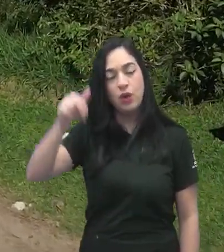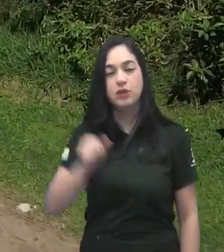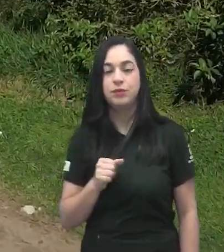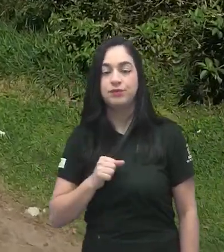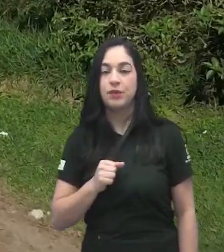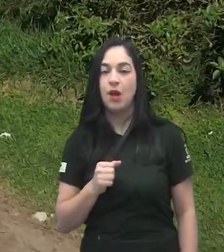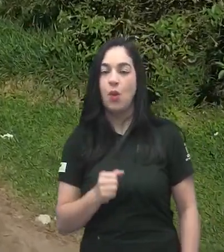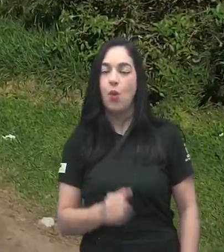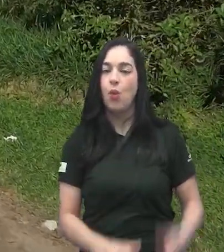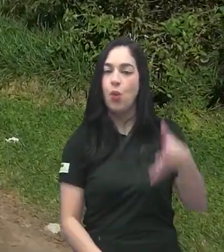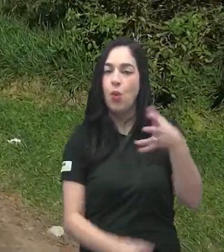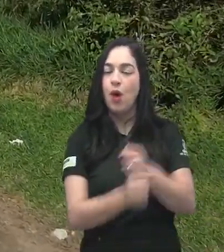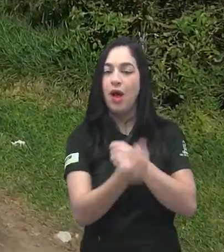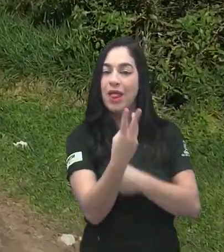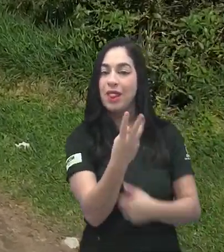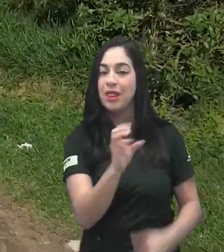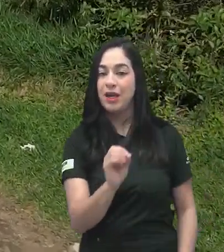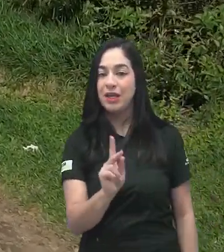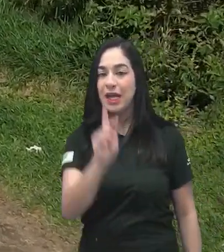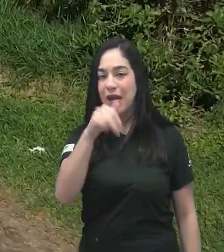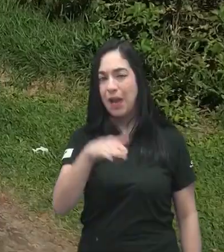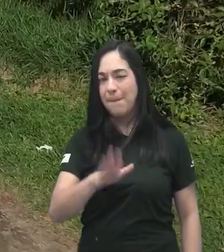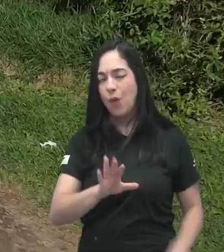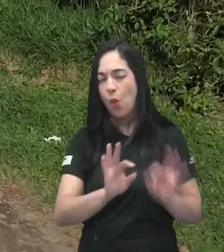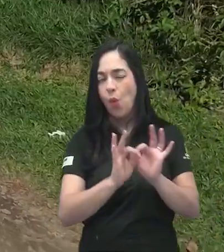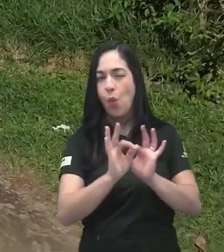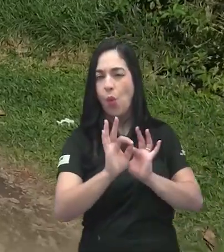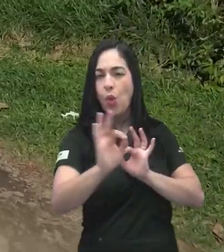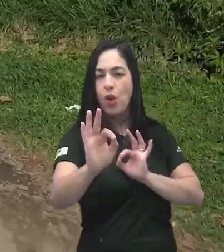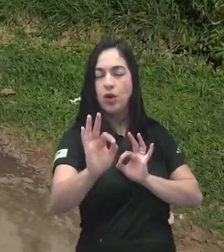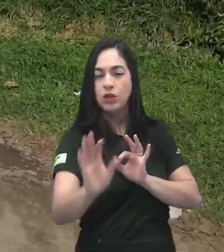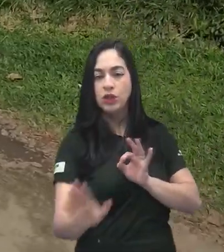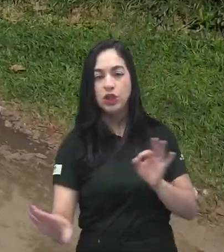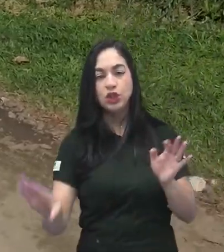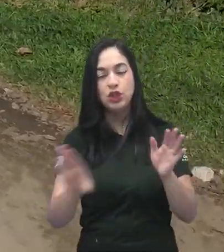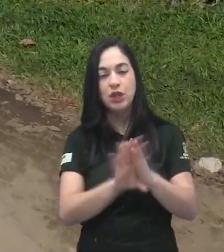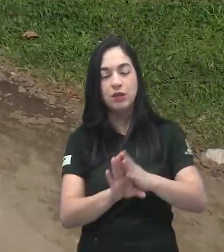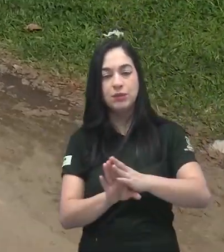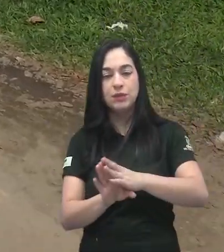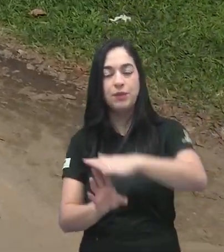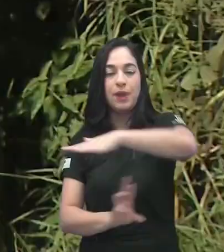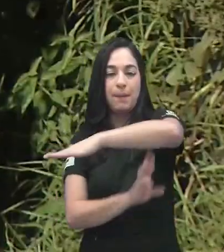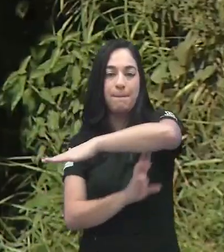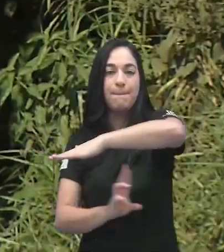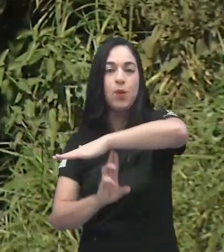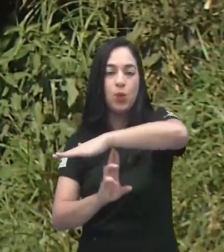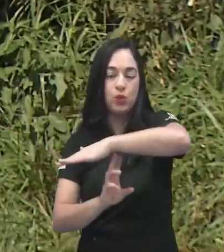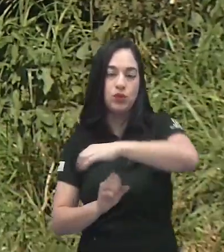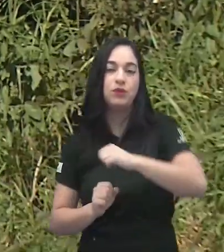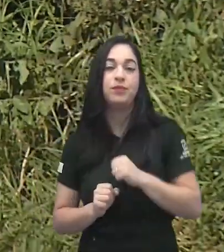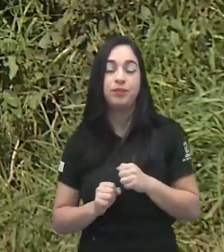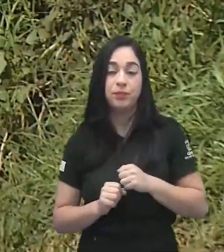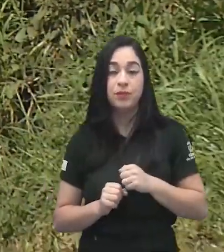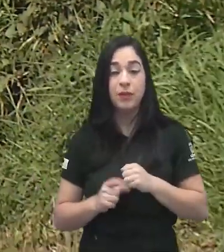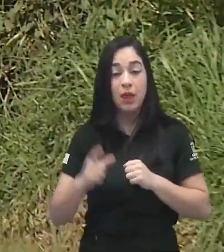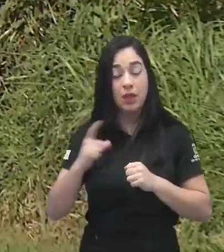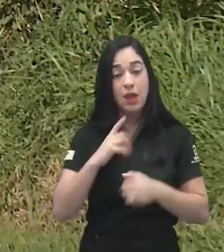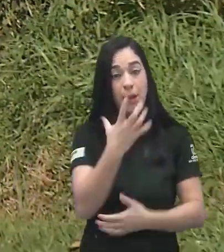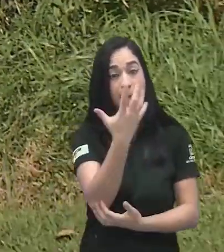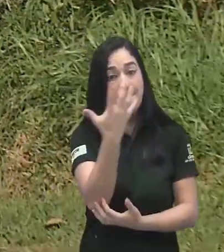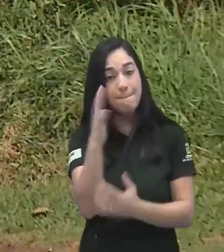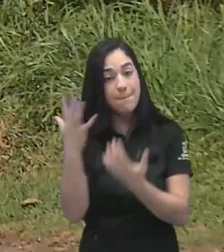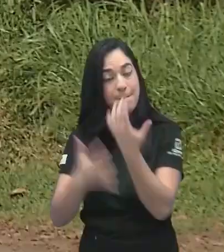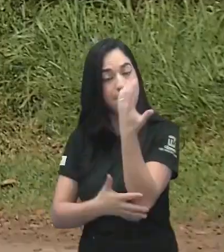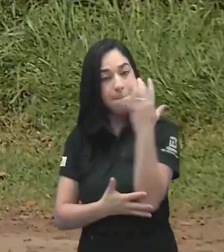quase 30 quilômetros, chegamos à ponte que divide os dois municípios, uma área cercada